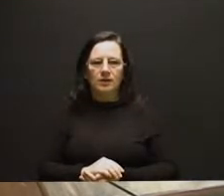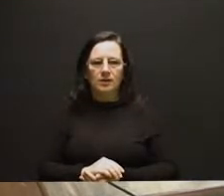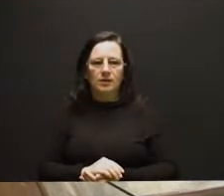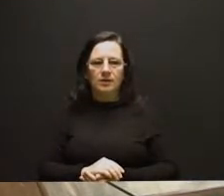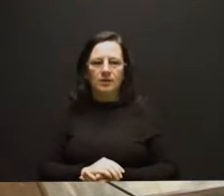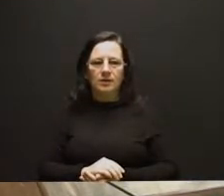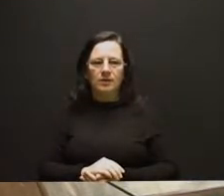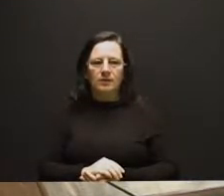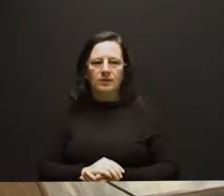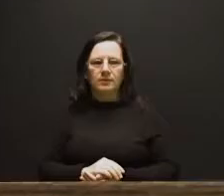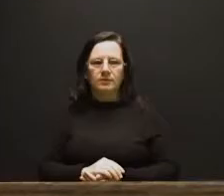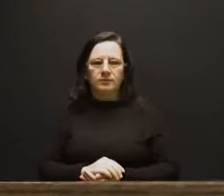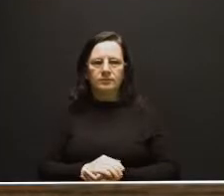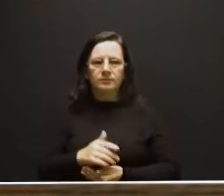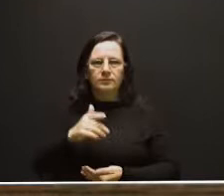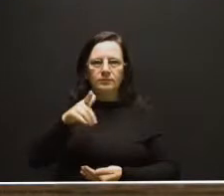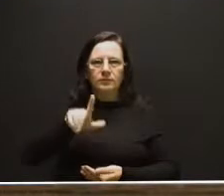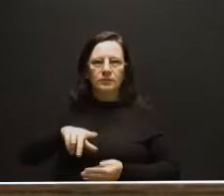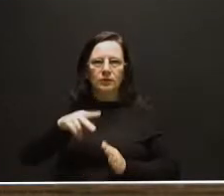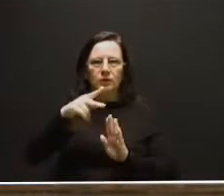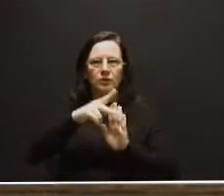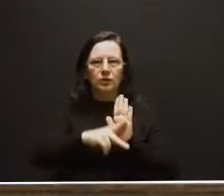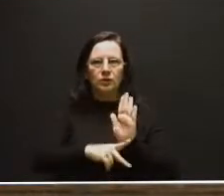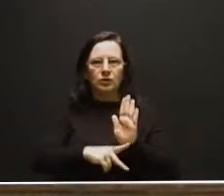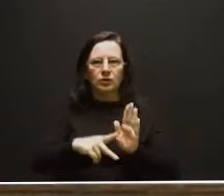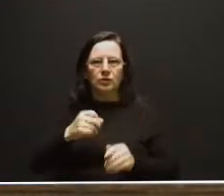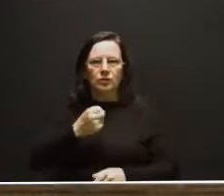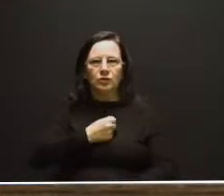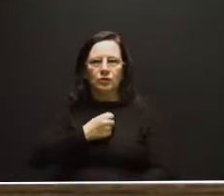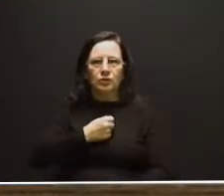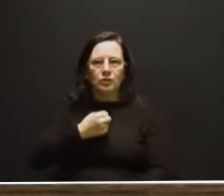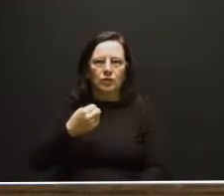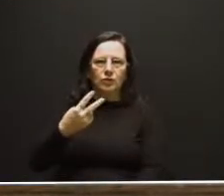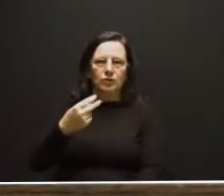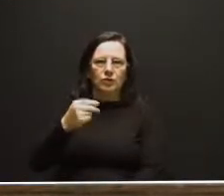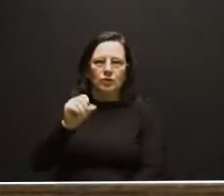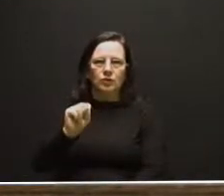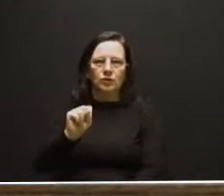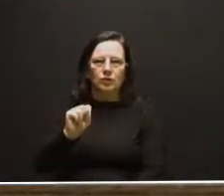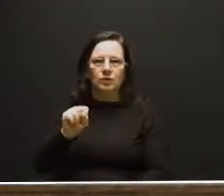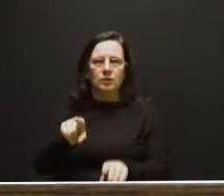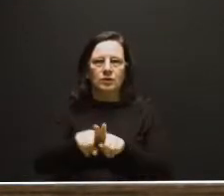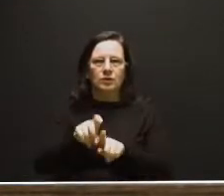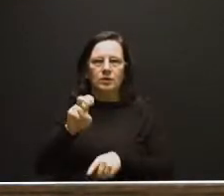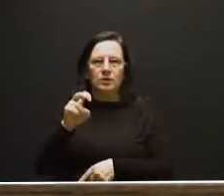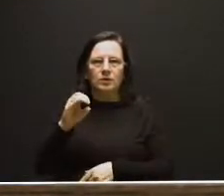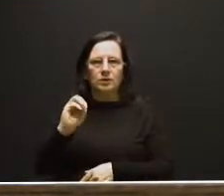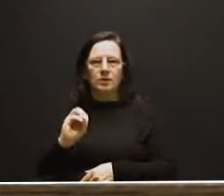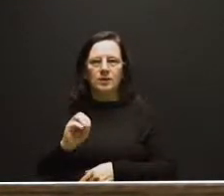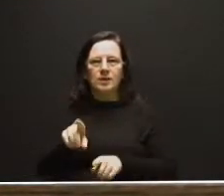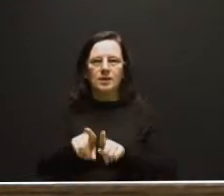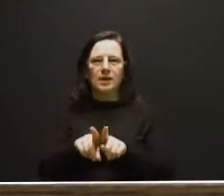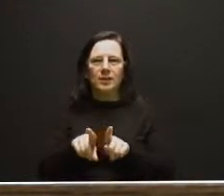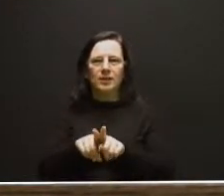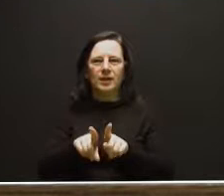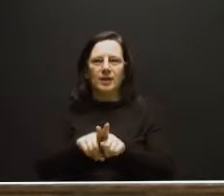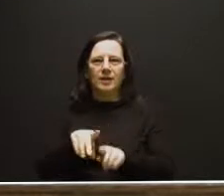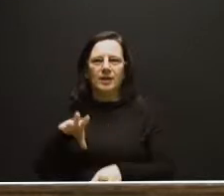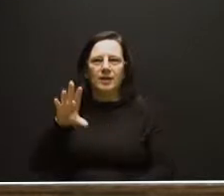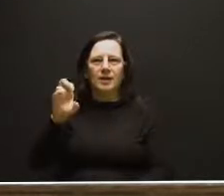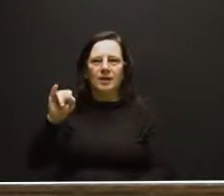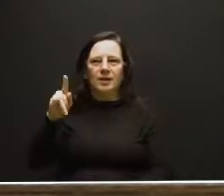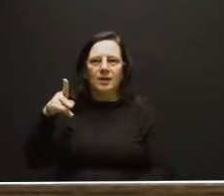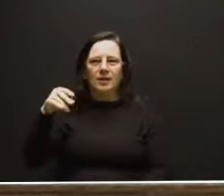o próximo item da pauta o processo número 326 barra 2018 projeto de lei número 50 barbie 18 autoria sérgio